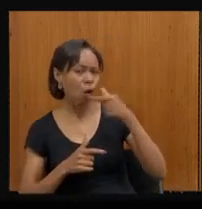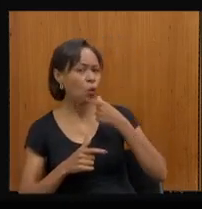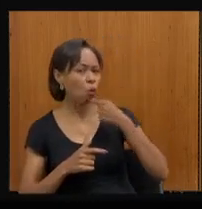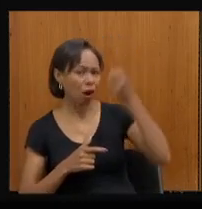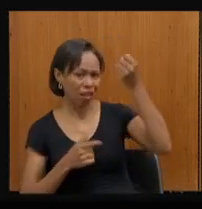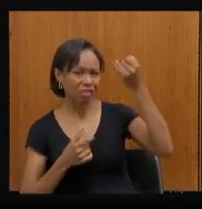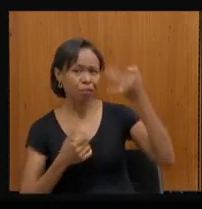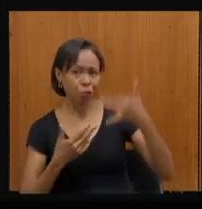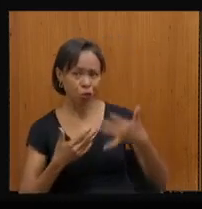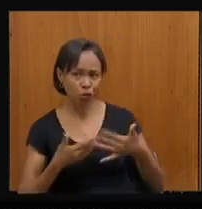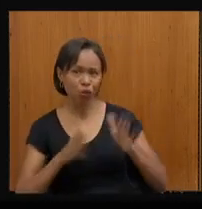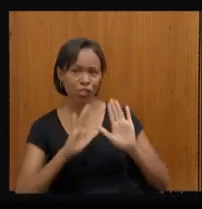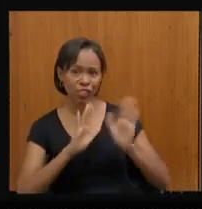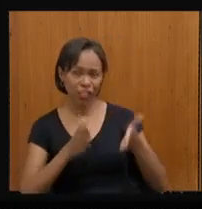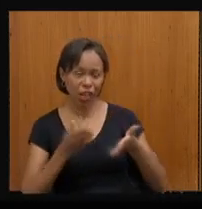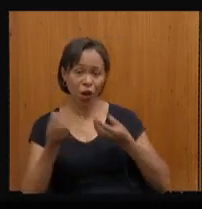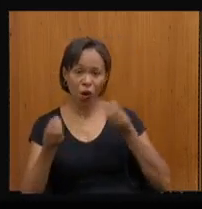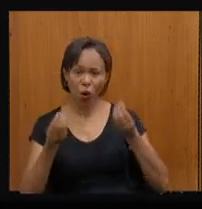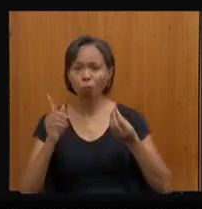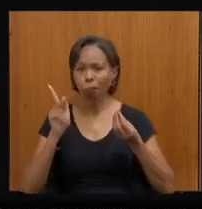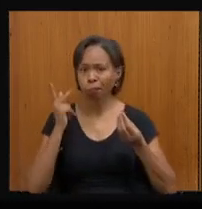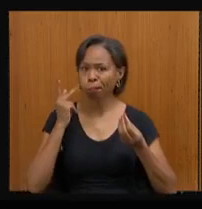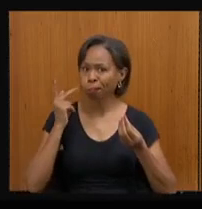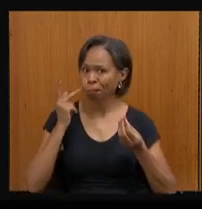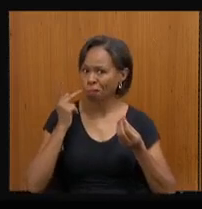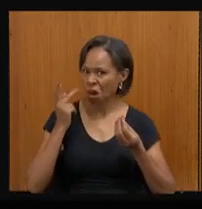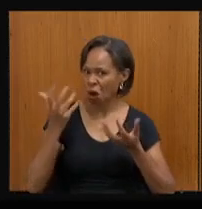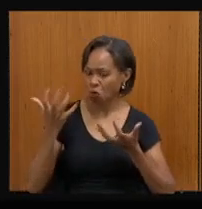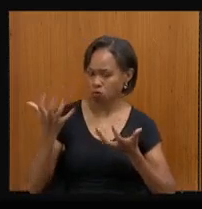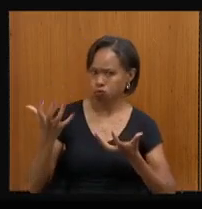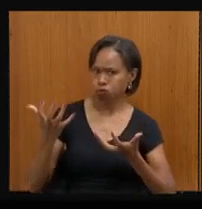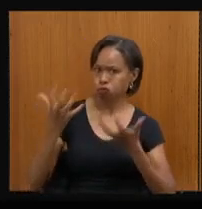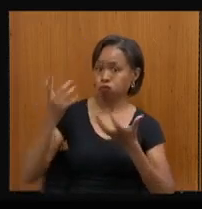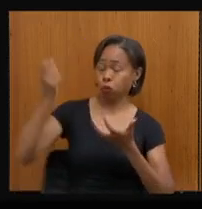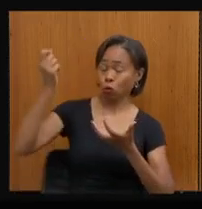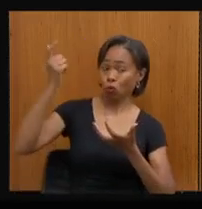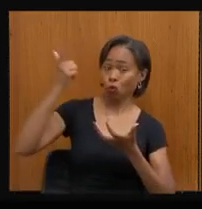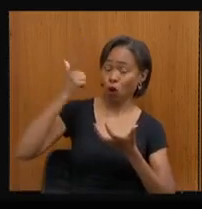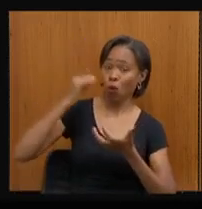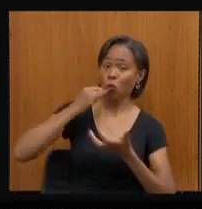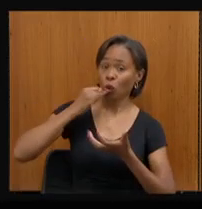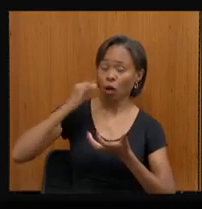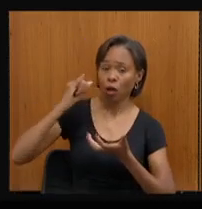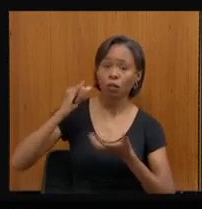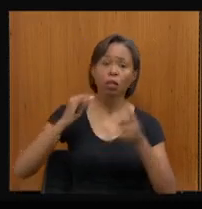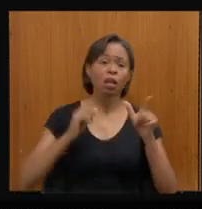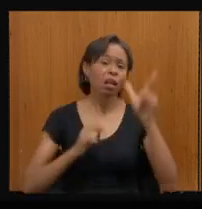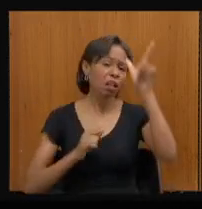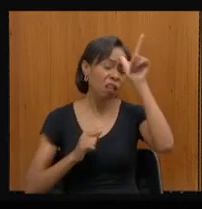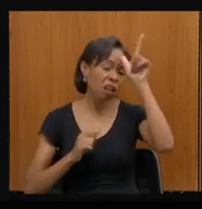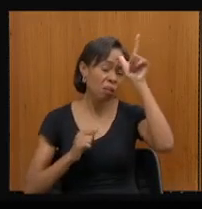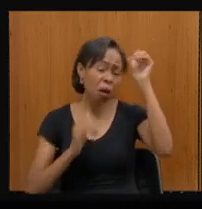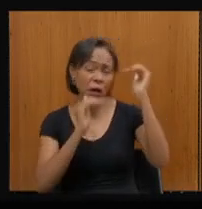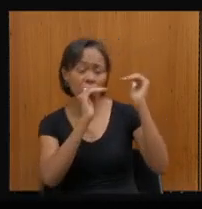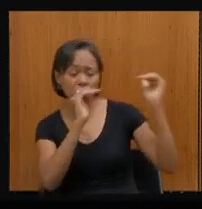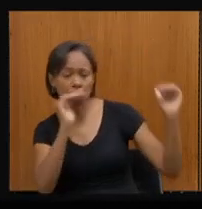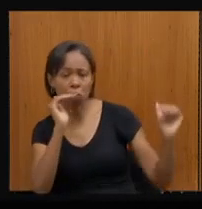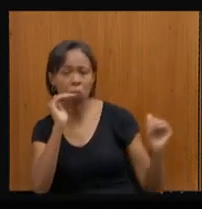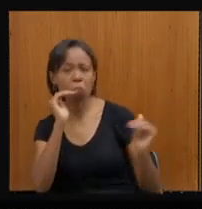de hidrogênio verificar a na Alemanha só tentando ouvir o preço inferior ao